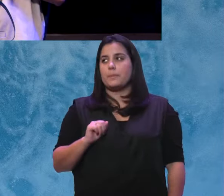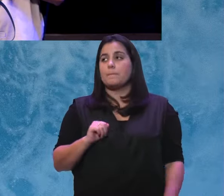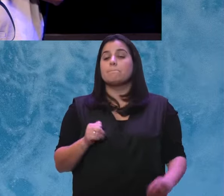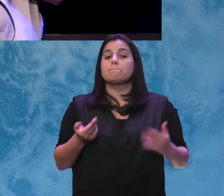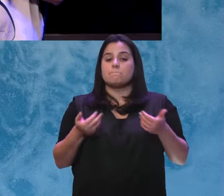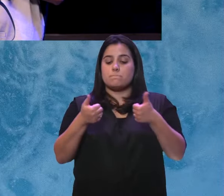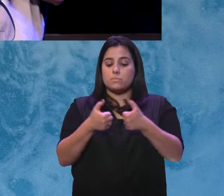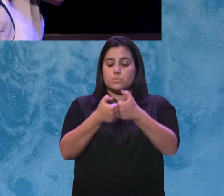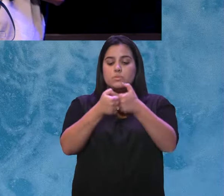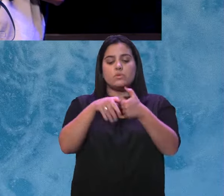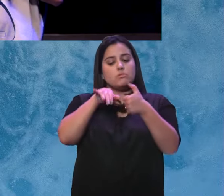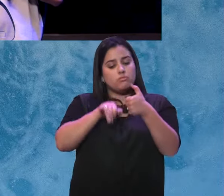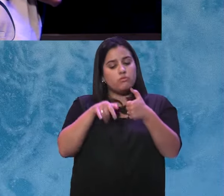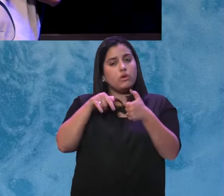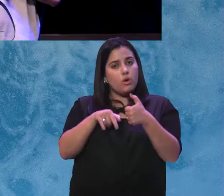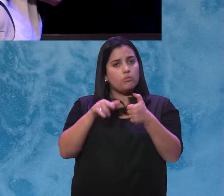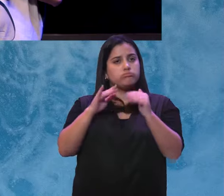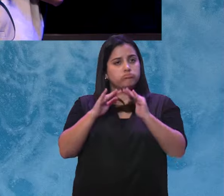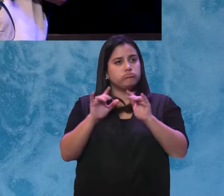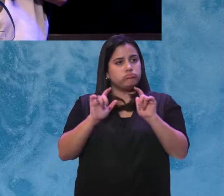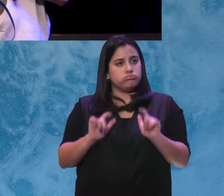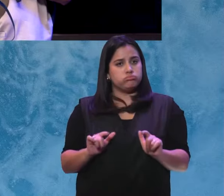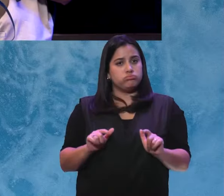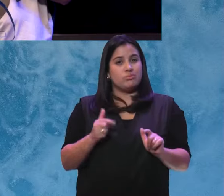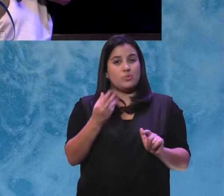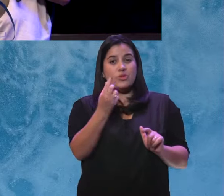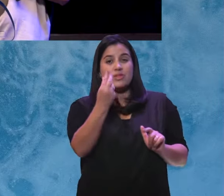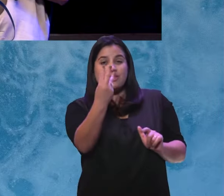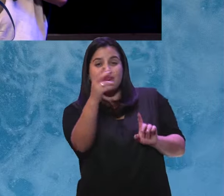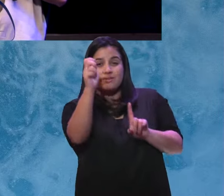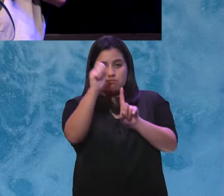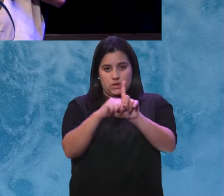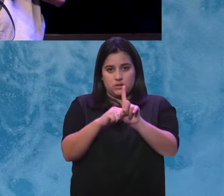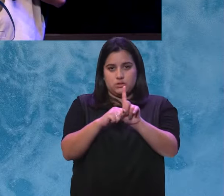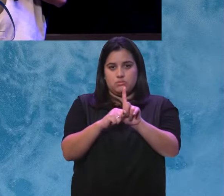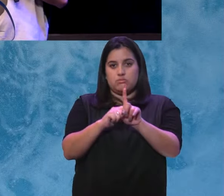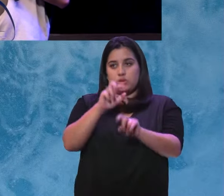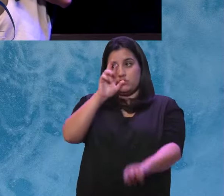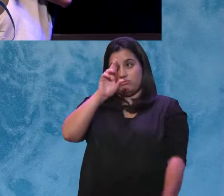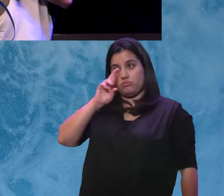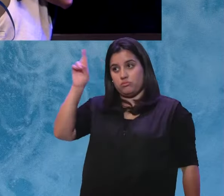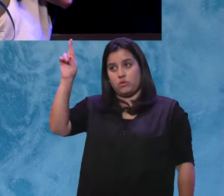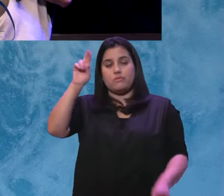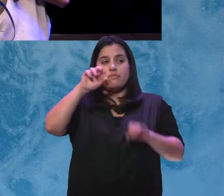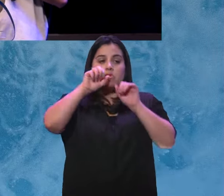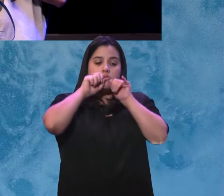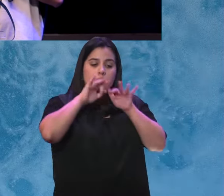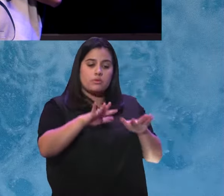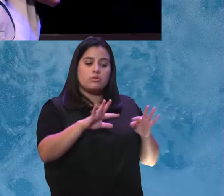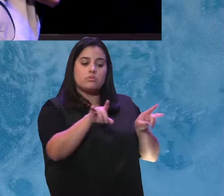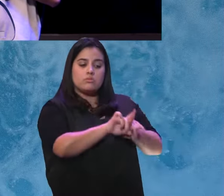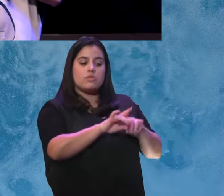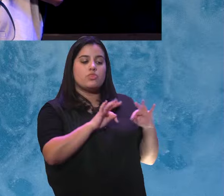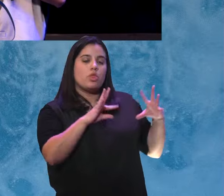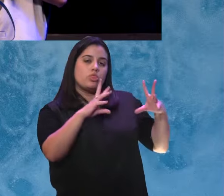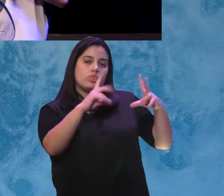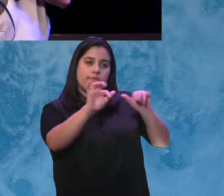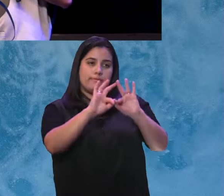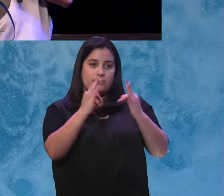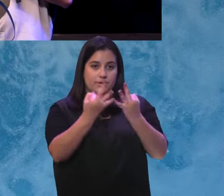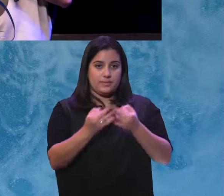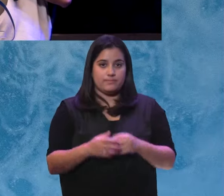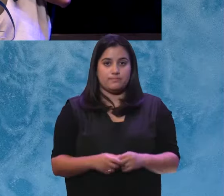do Senhor ficou na casa de Obed-edom, o giteu, por 3 meses, e o Senhor o abençoou e a toda a sua família.